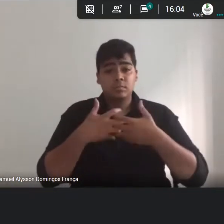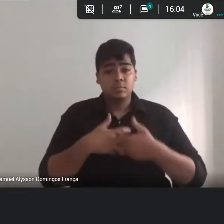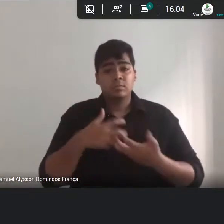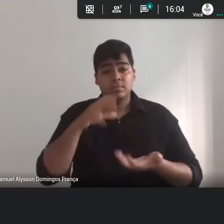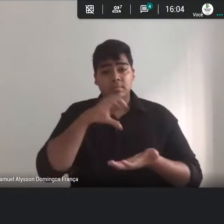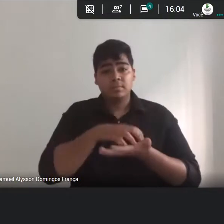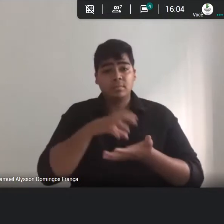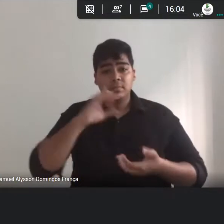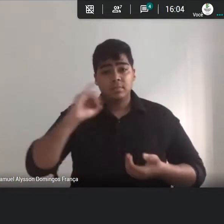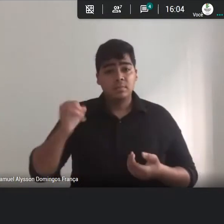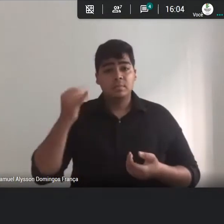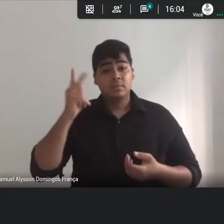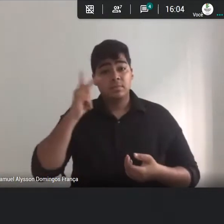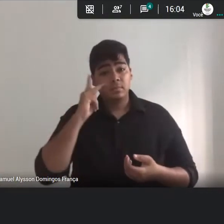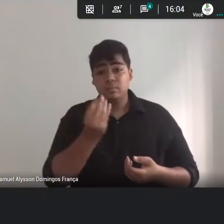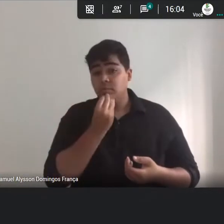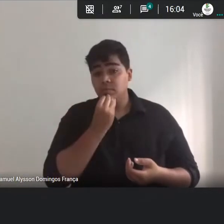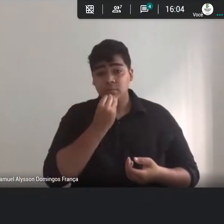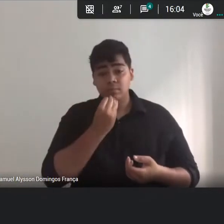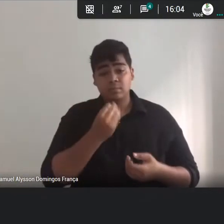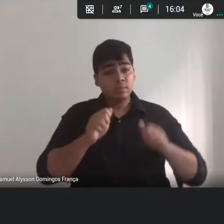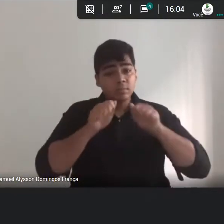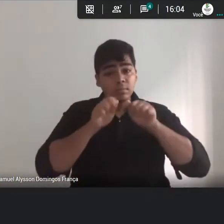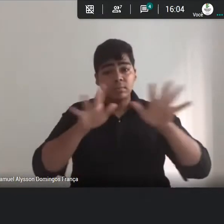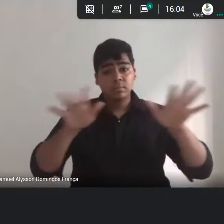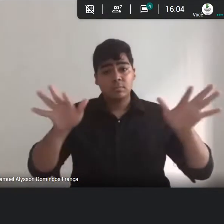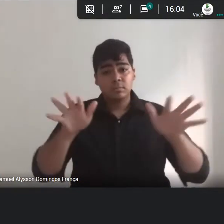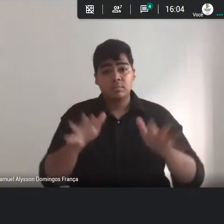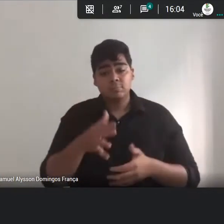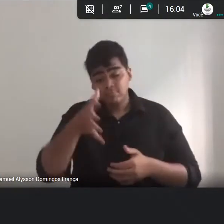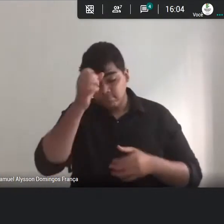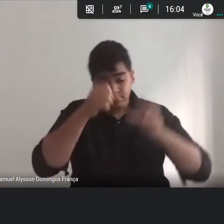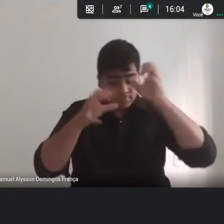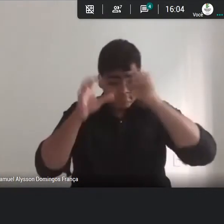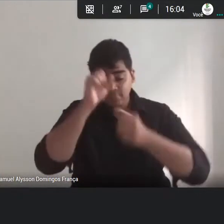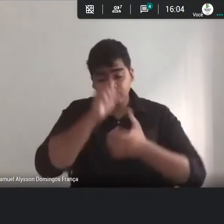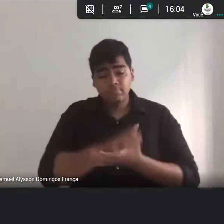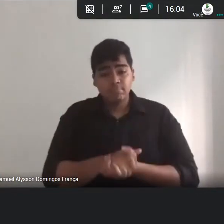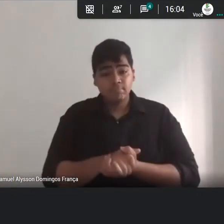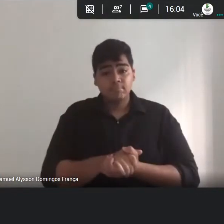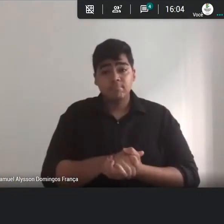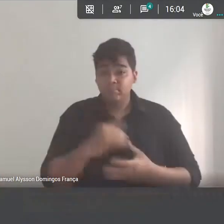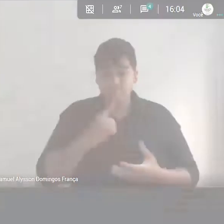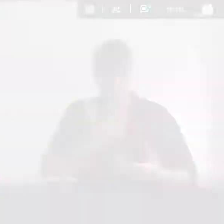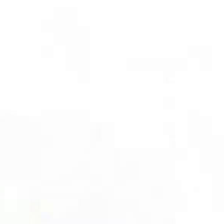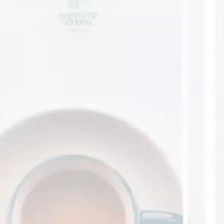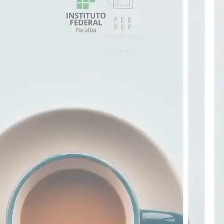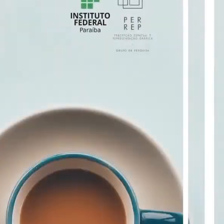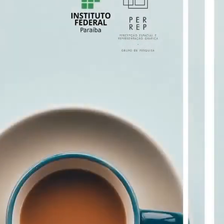pela oportunidade de divulgar o nosso conhecimento. Vamos para o café?